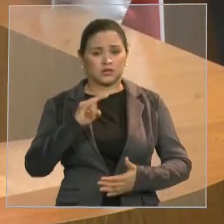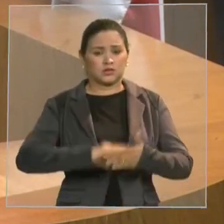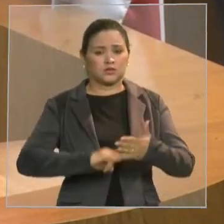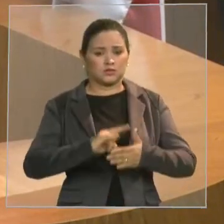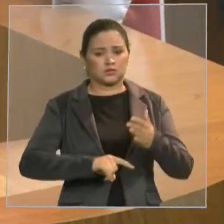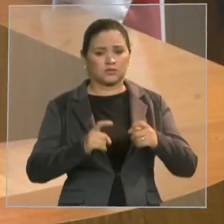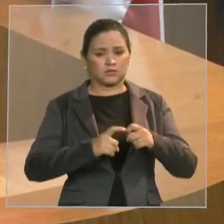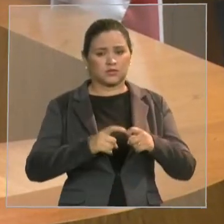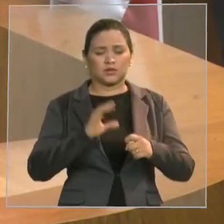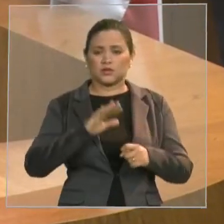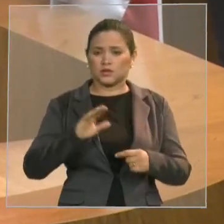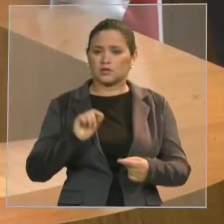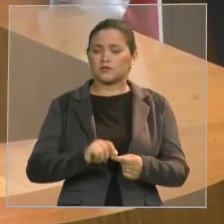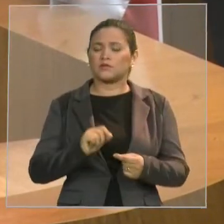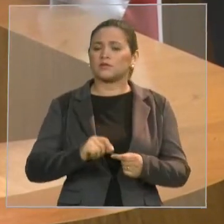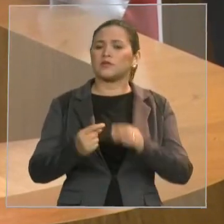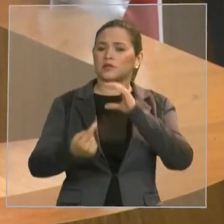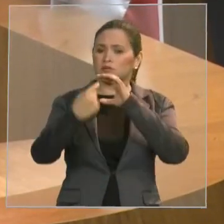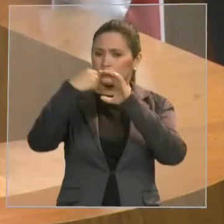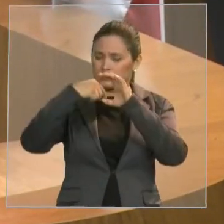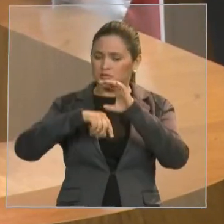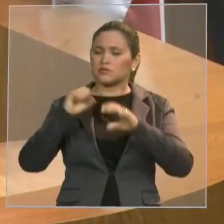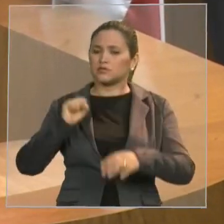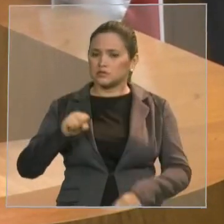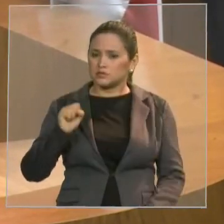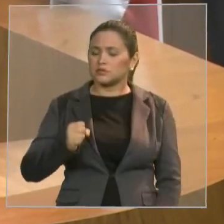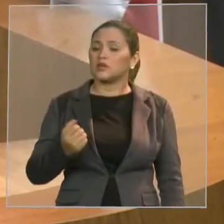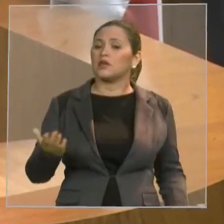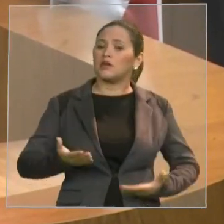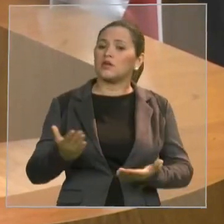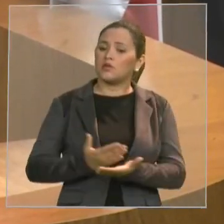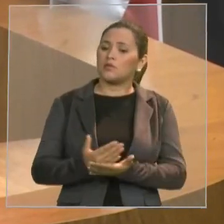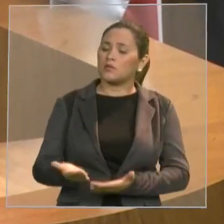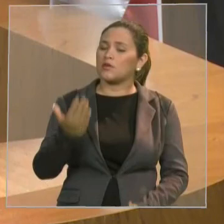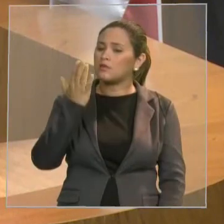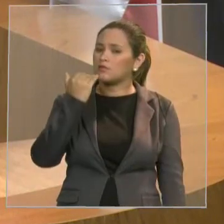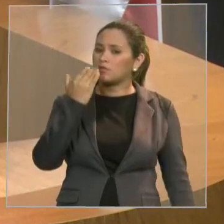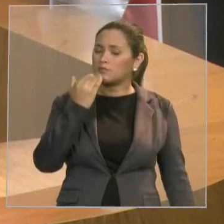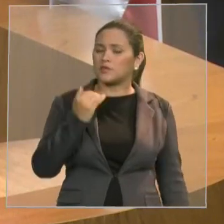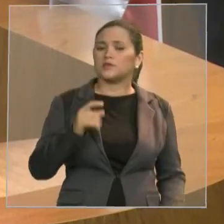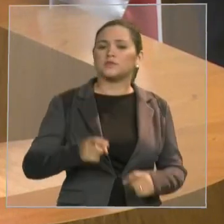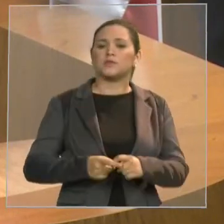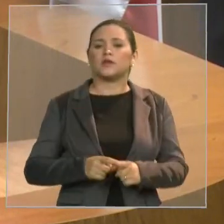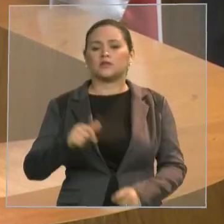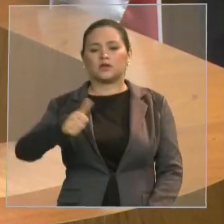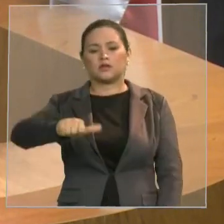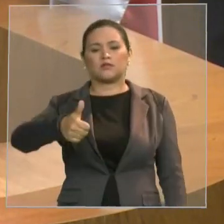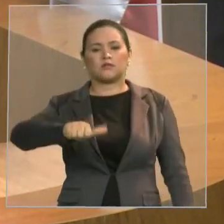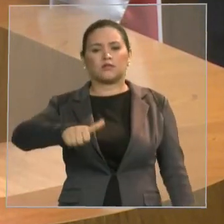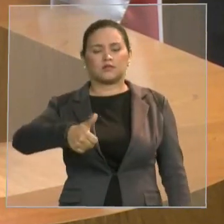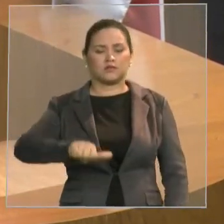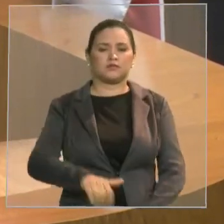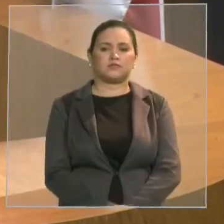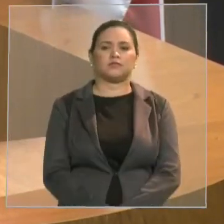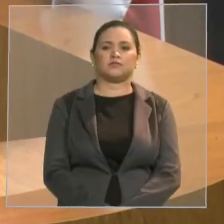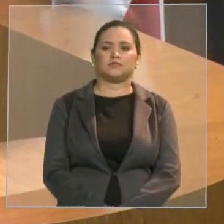e continua se alimentando por via oral, e a equipe médica está constantemente avaliando o caso. Muito obrigado, senhor presidente.